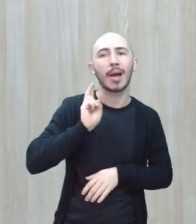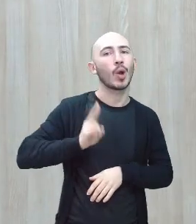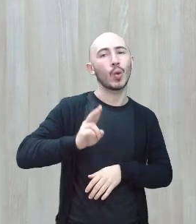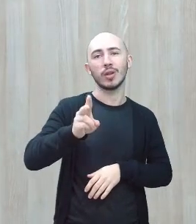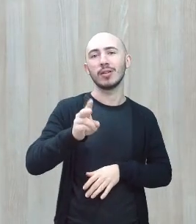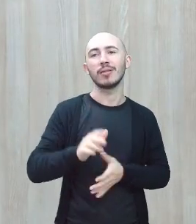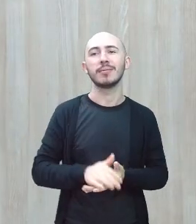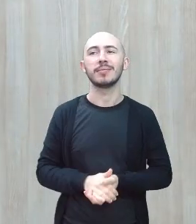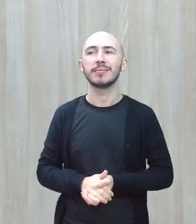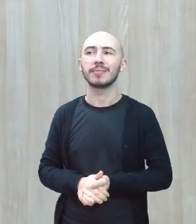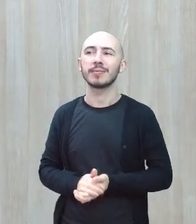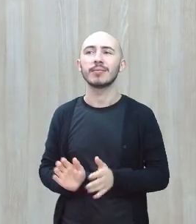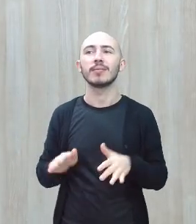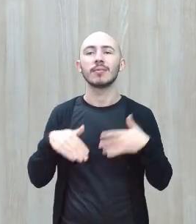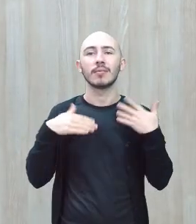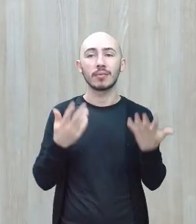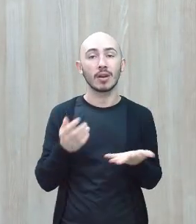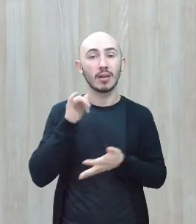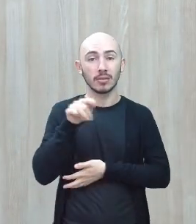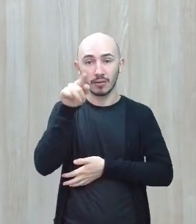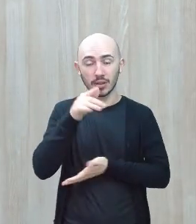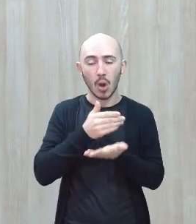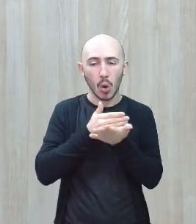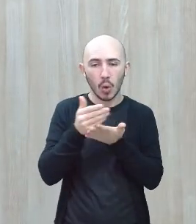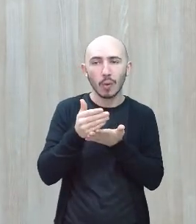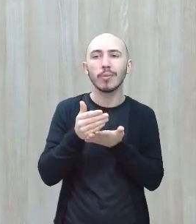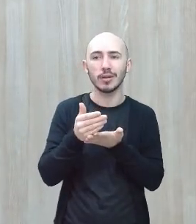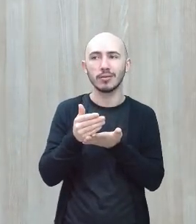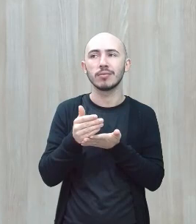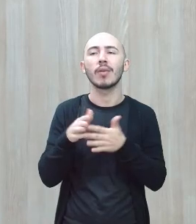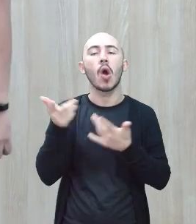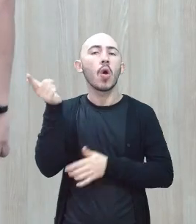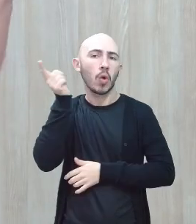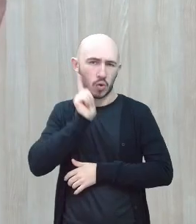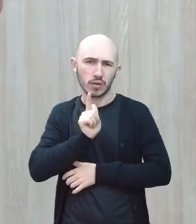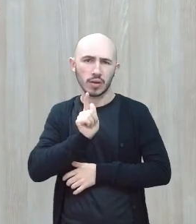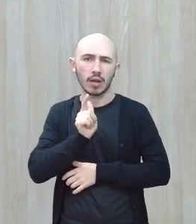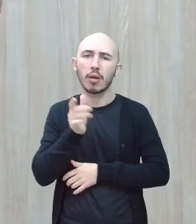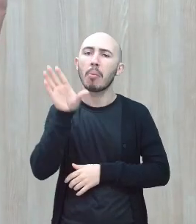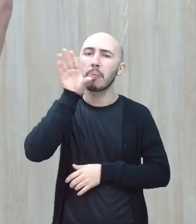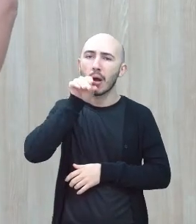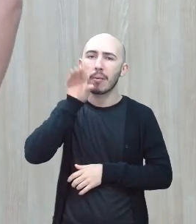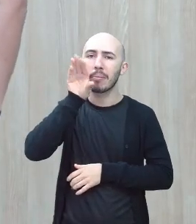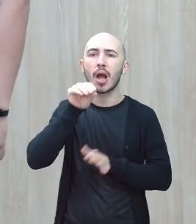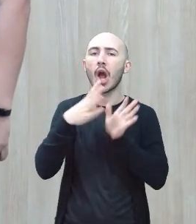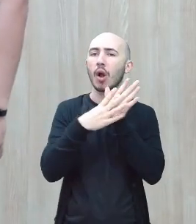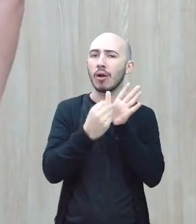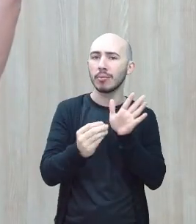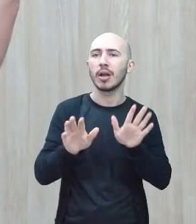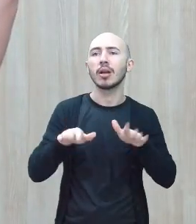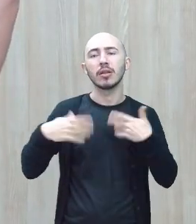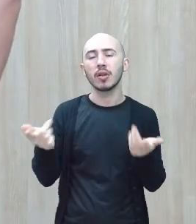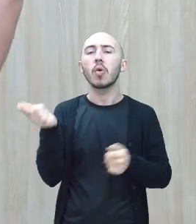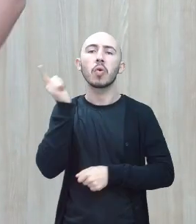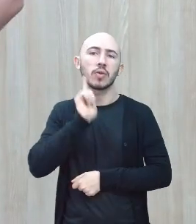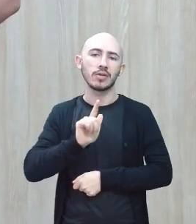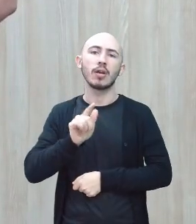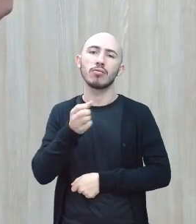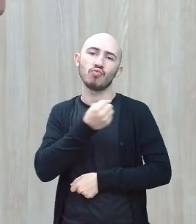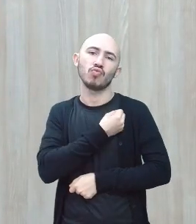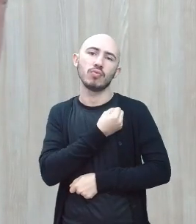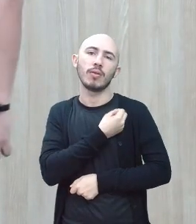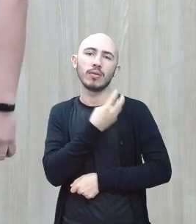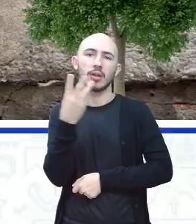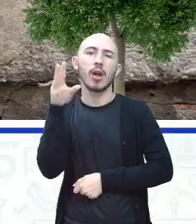Não. Seja, se você começa a falar desse jeito, se você consegue falar assim, você vai dizer 3. E na verdade, se você